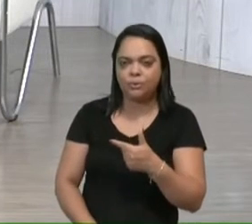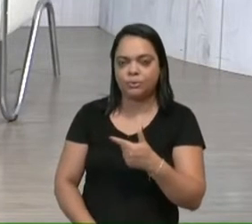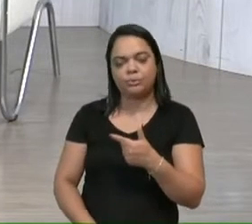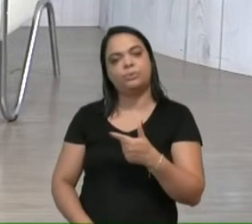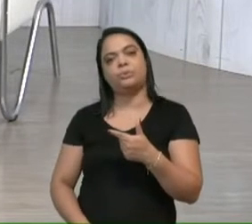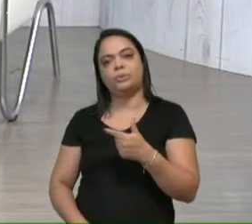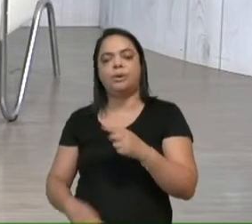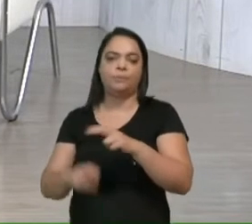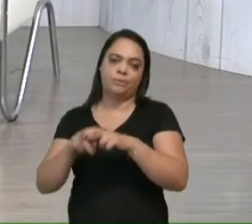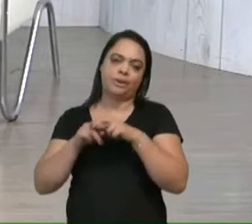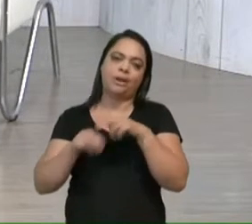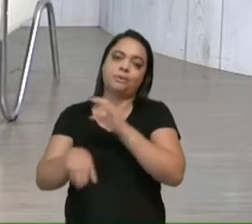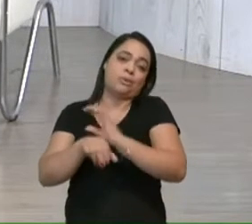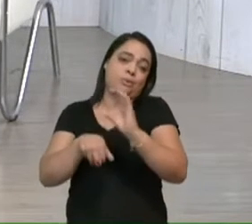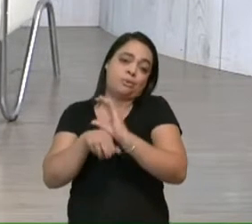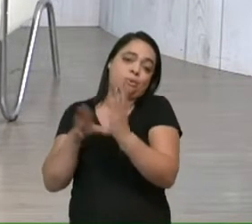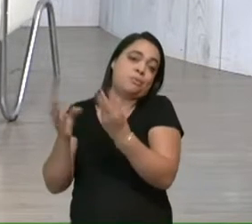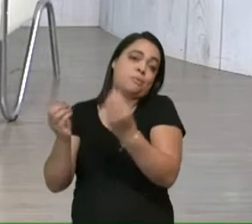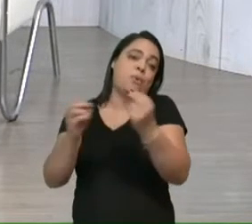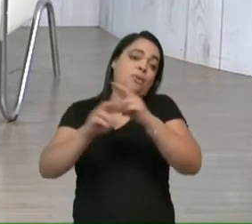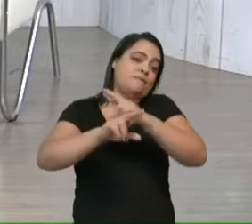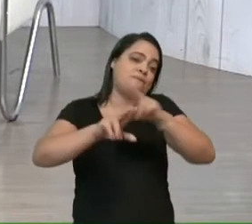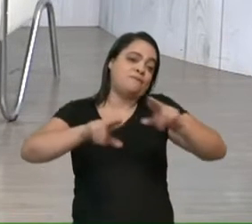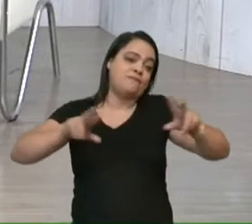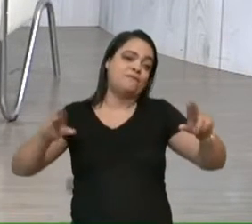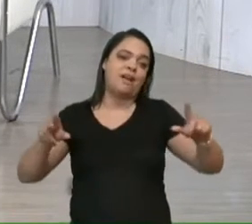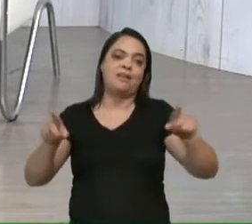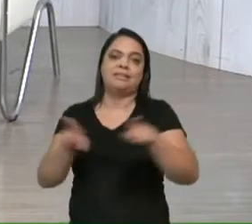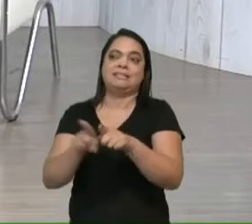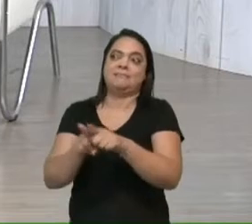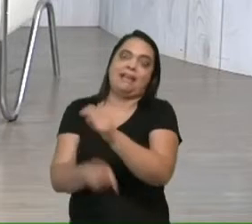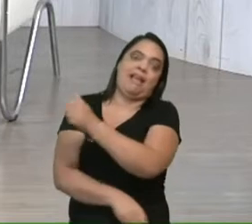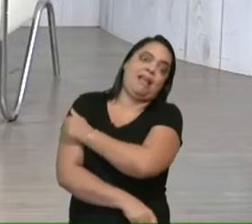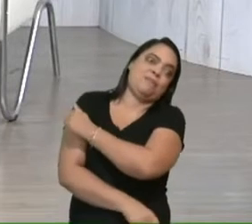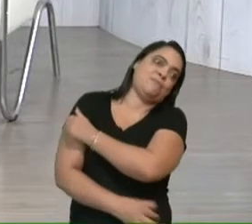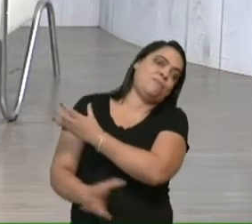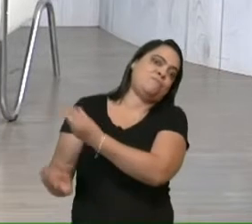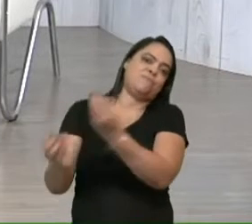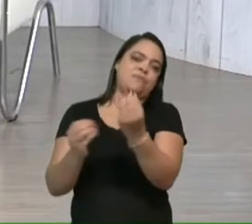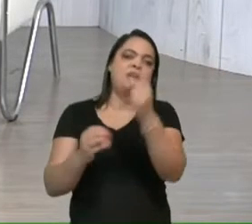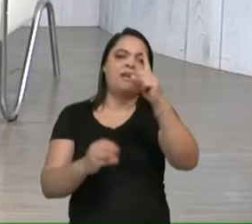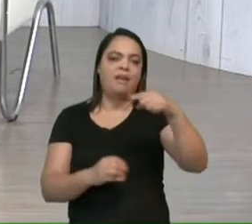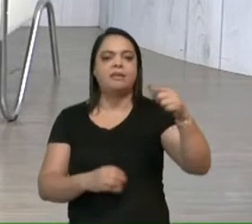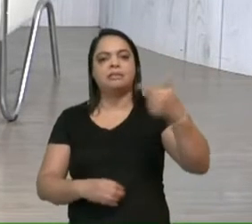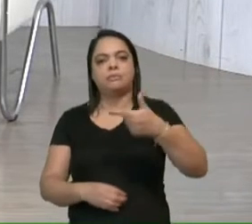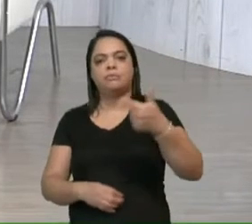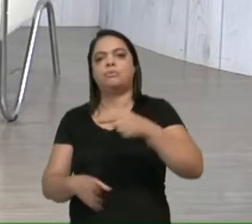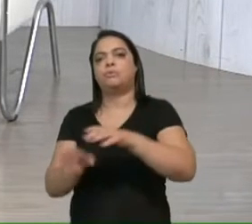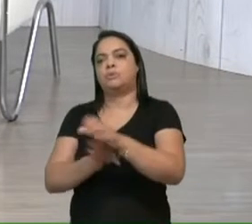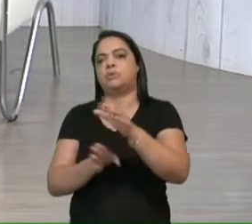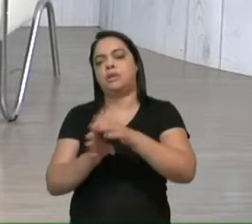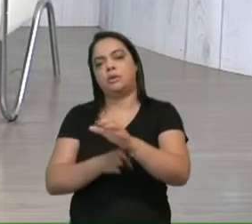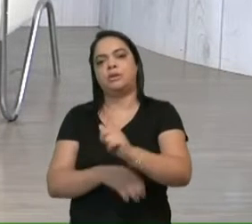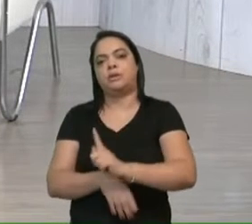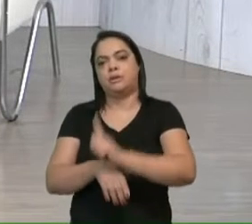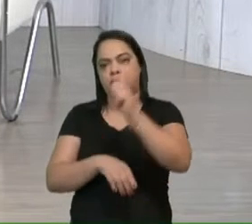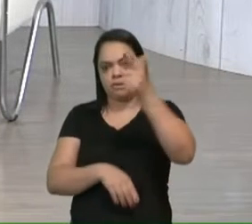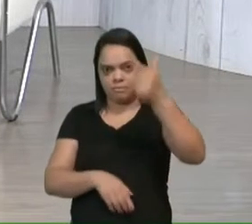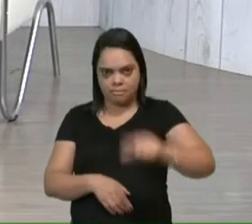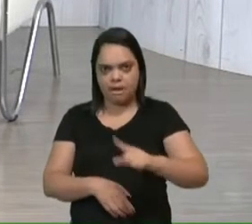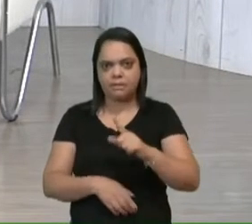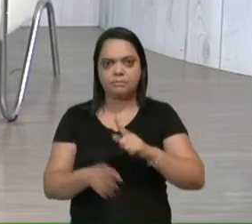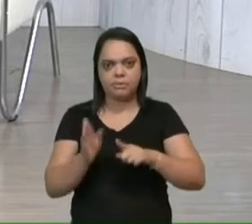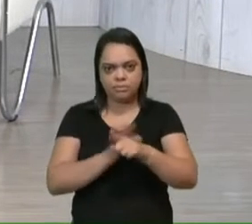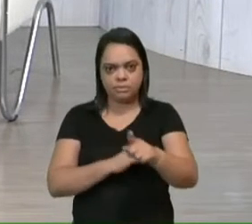do nosso número de cursos do nosso número de estudantes é o conselho de graduação Ok temos mais uma pergunta